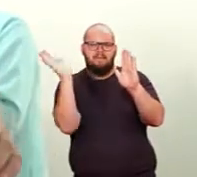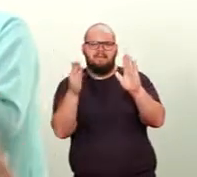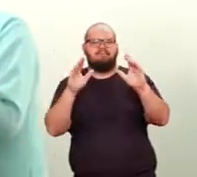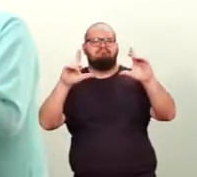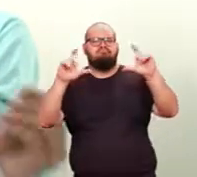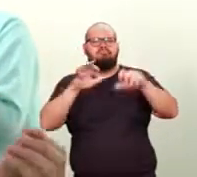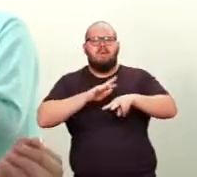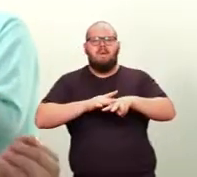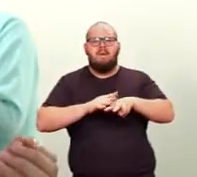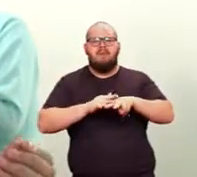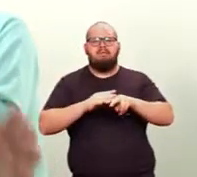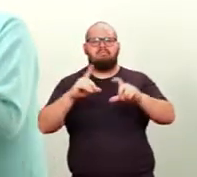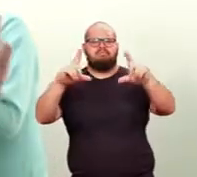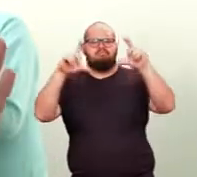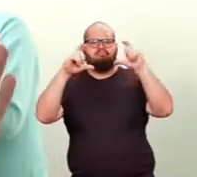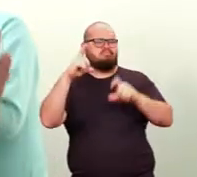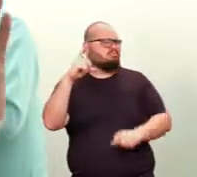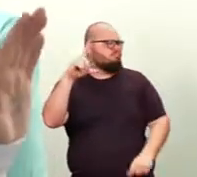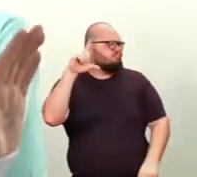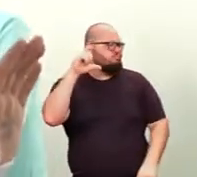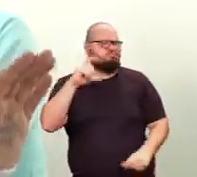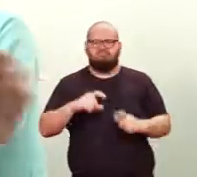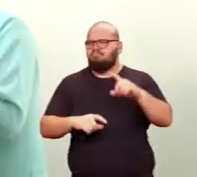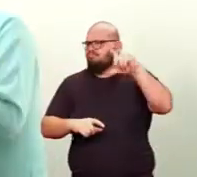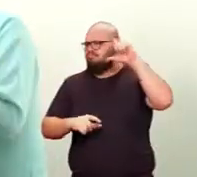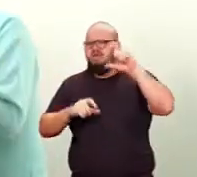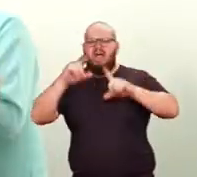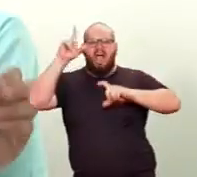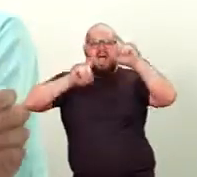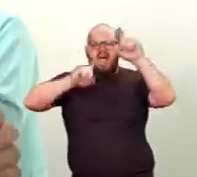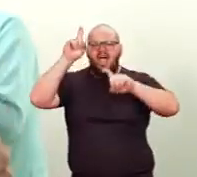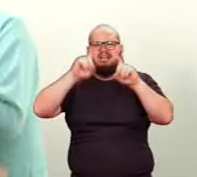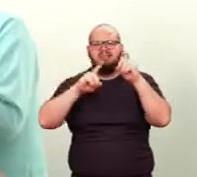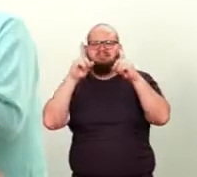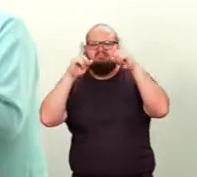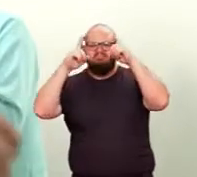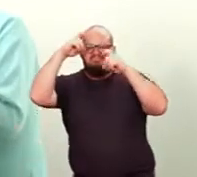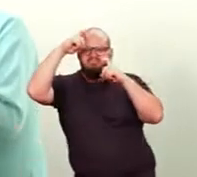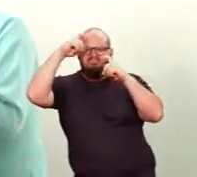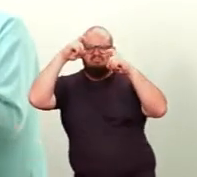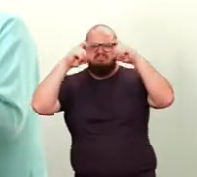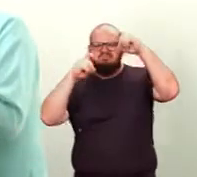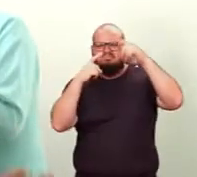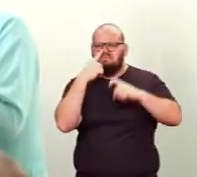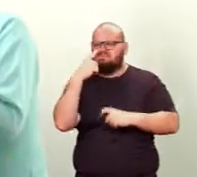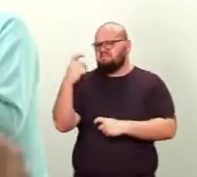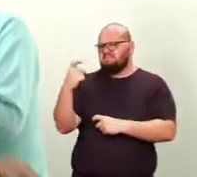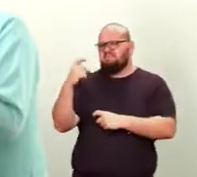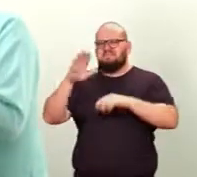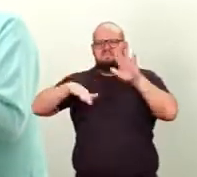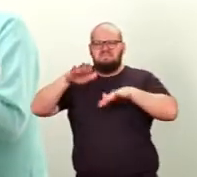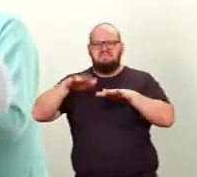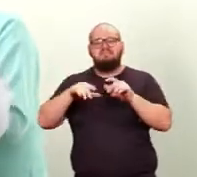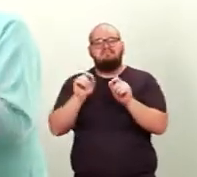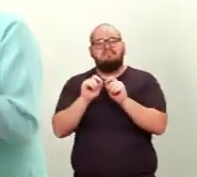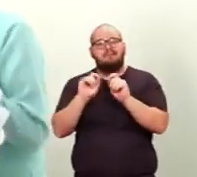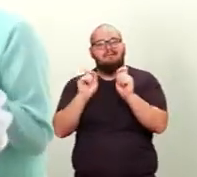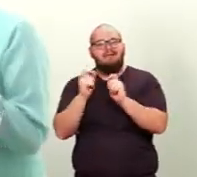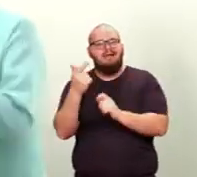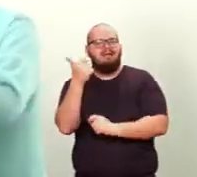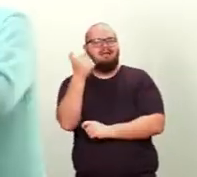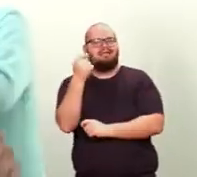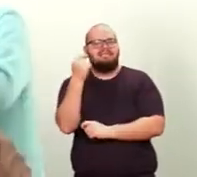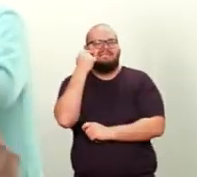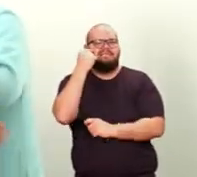dos pacientes de frente, de lado, fazendo expressões, enrugando a testa, cheiro ruim, e a